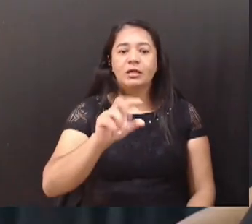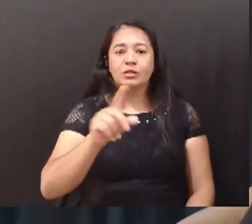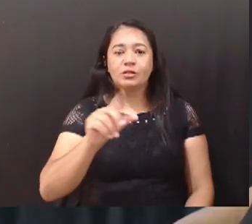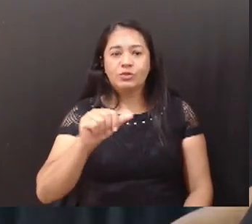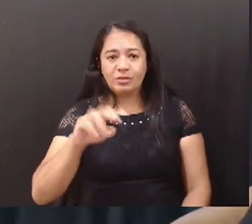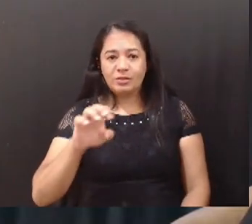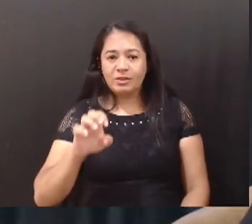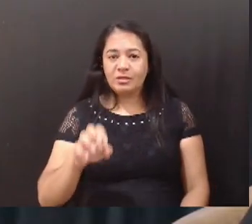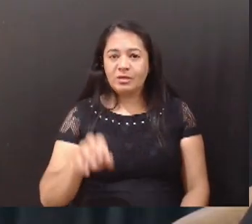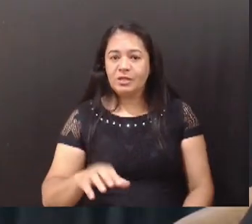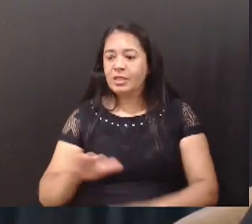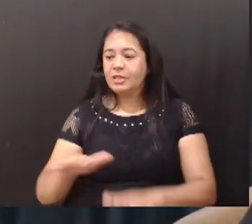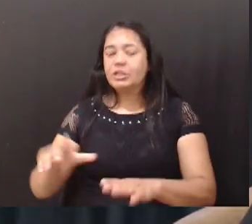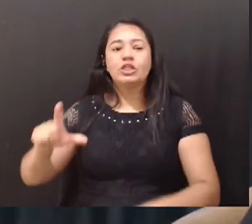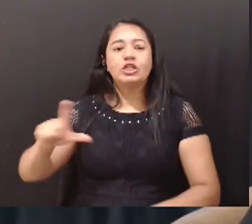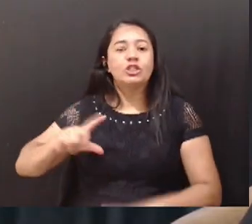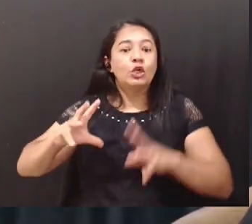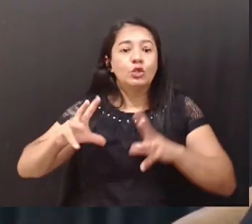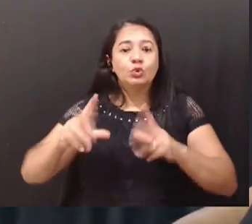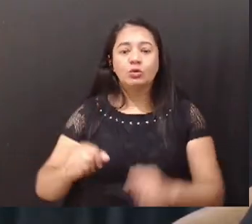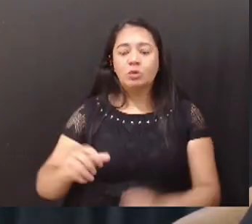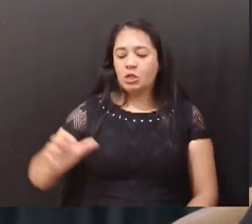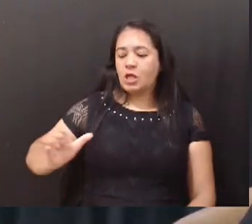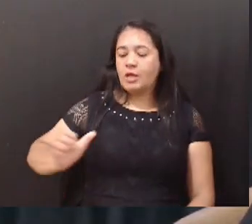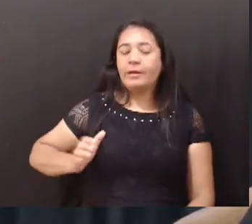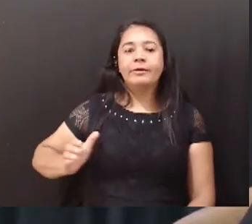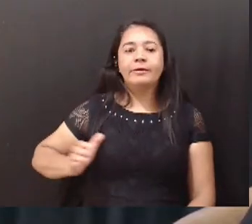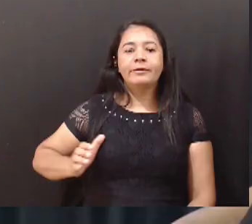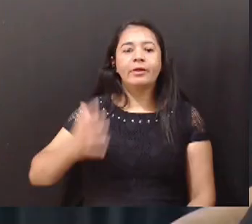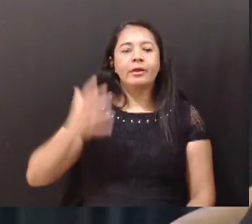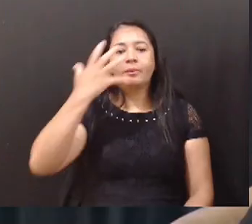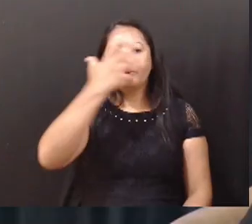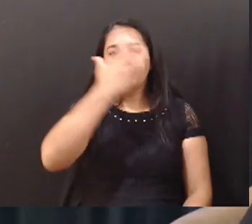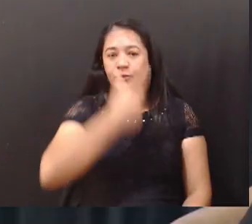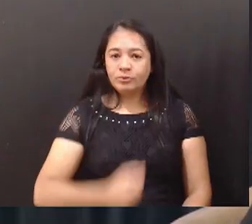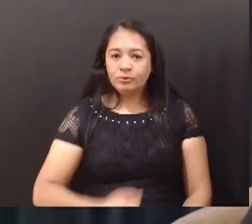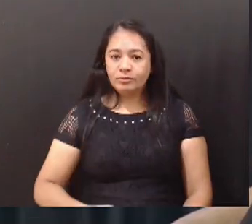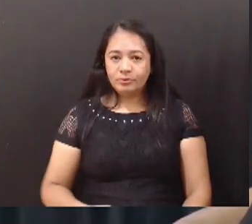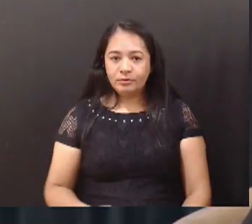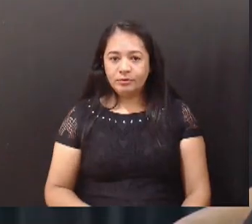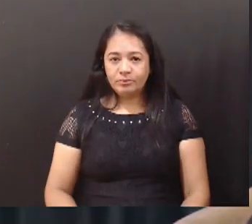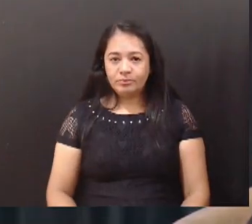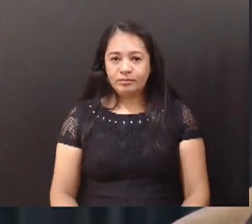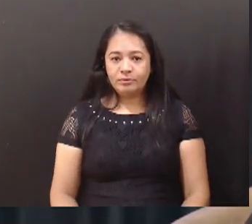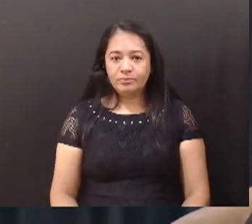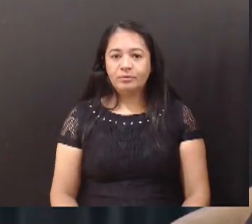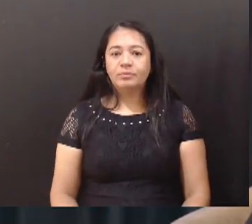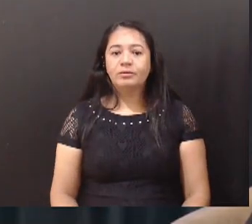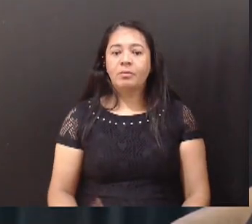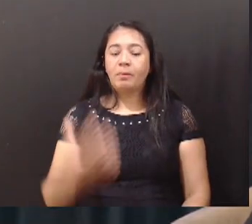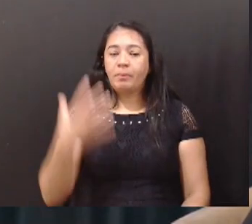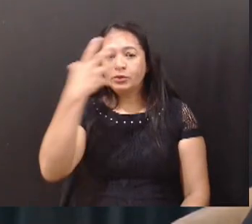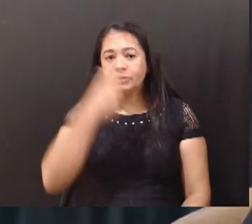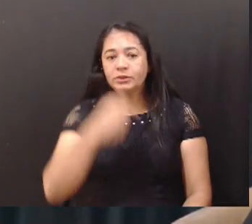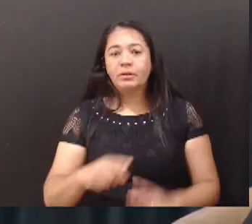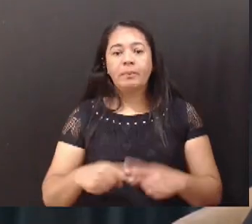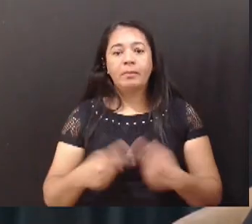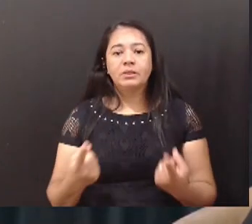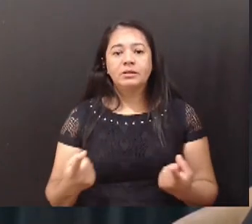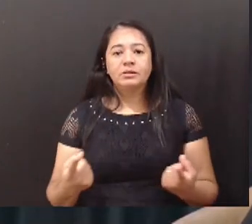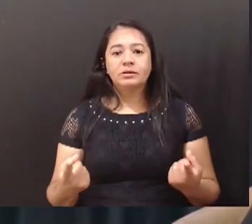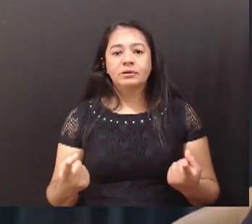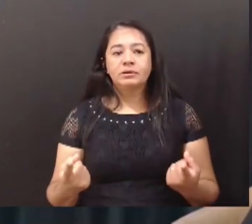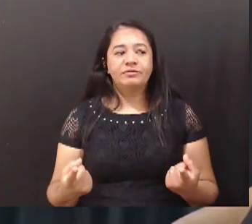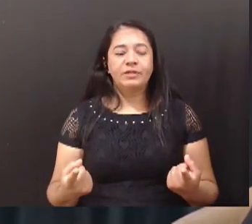tinha tudo. Era rica, era bonita, era não, porque ela está viva, né? Sim. Mas, de